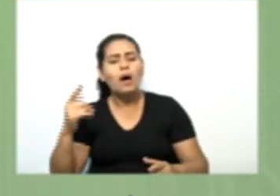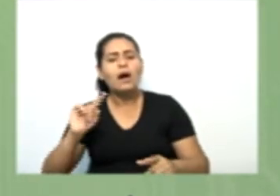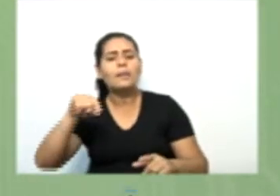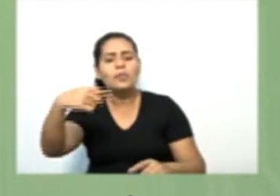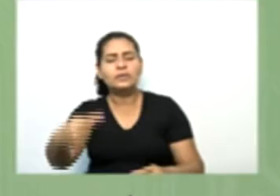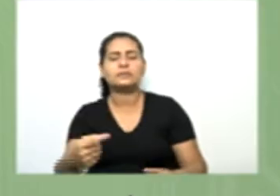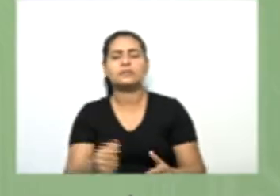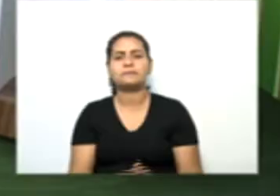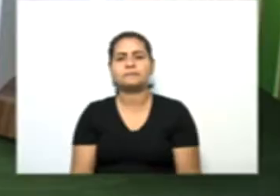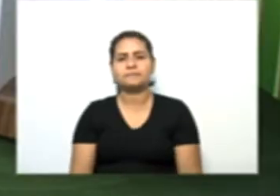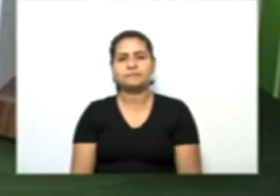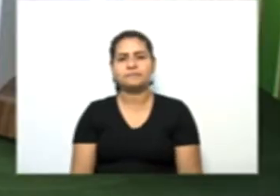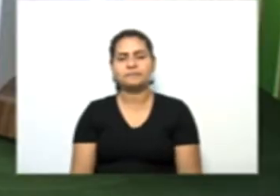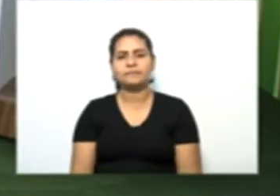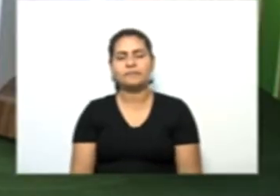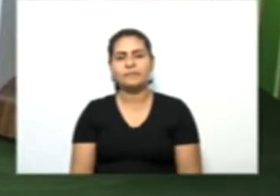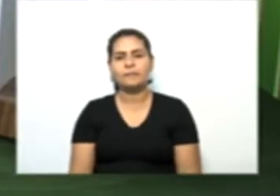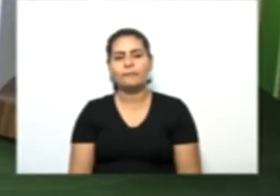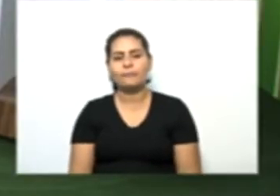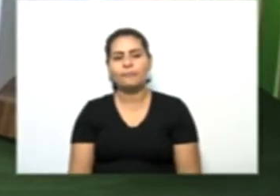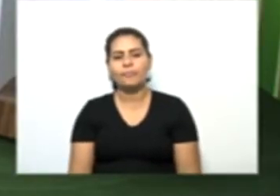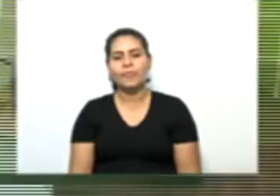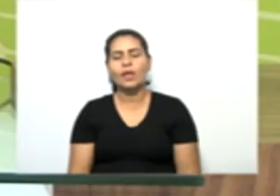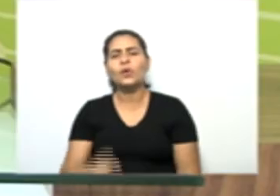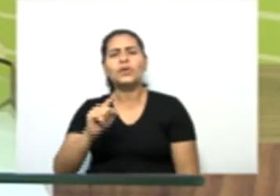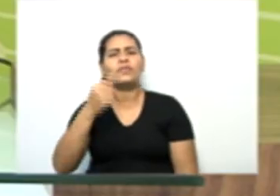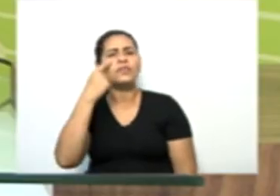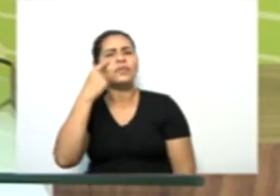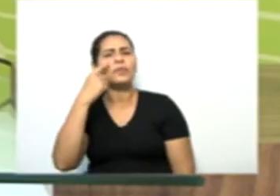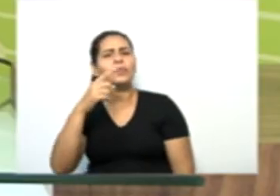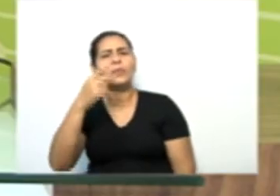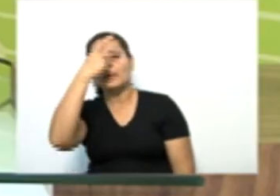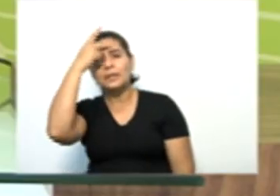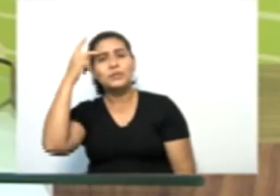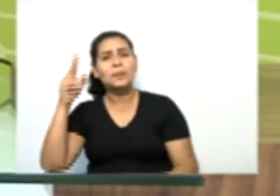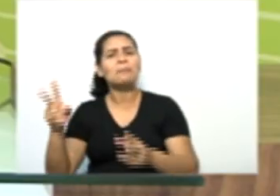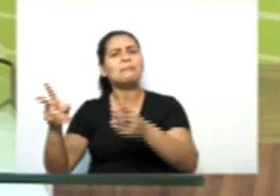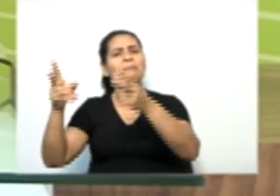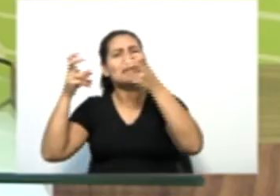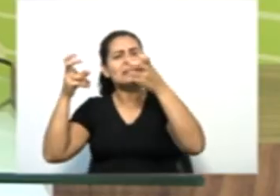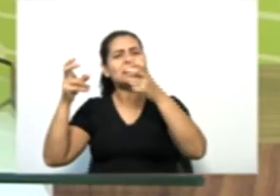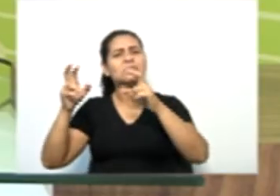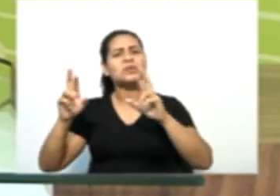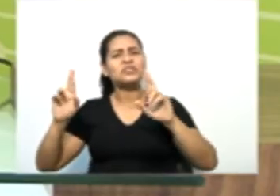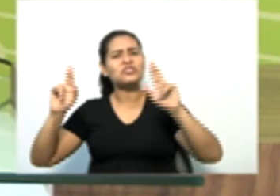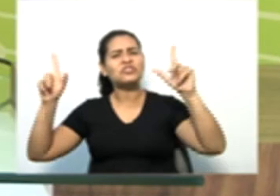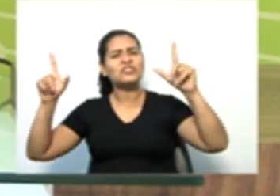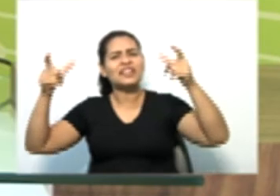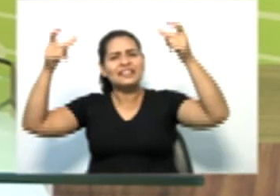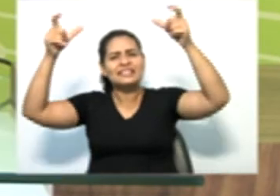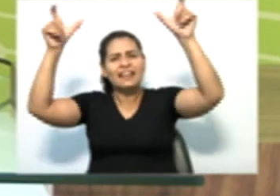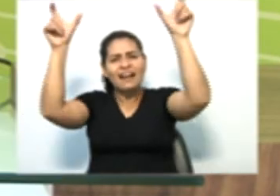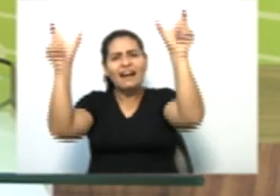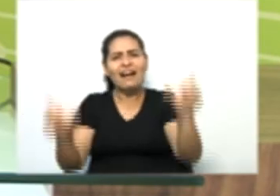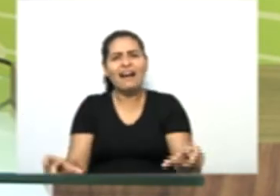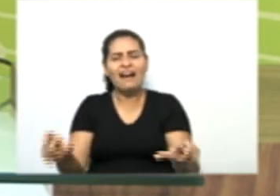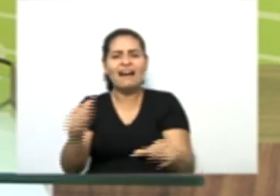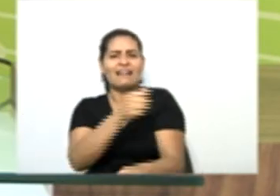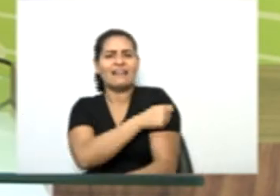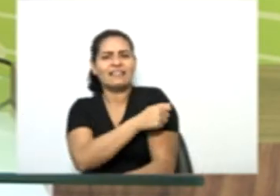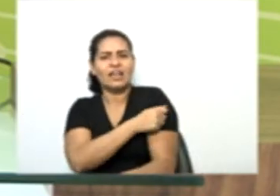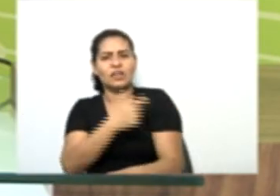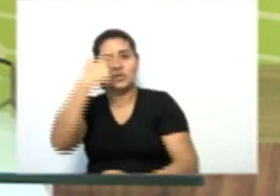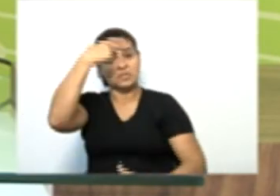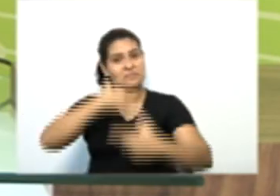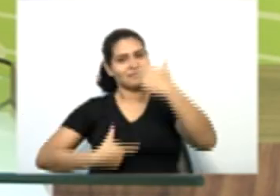Gilberto? A próxima, vamos ver aqui o pessoal. Isso! O que o pessoal percebeu da diferença nas aulas aqui na postura de